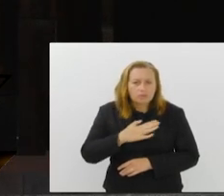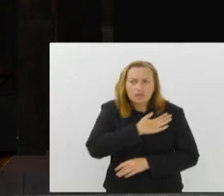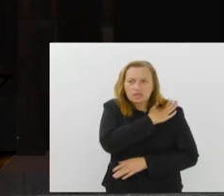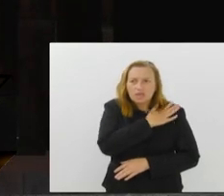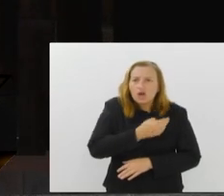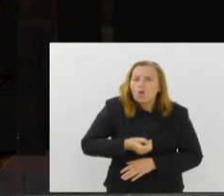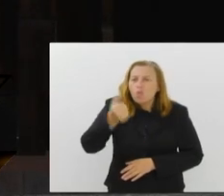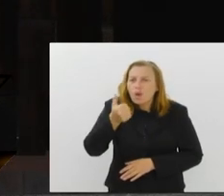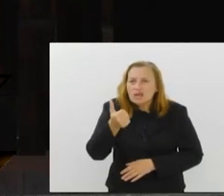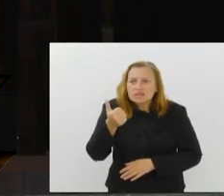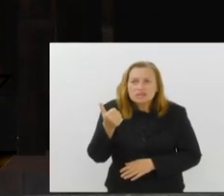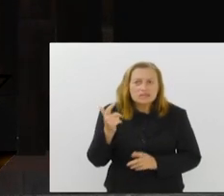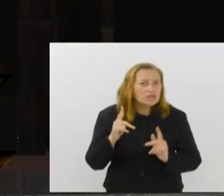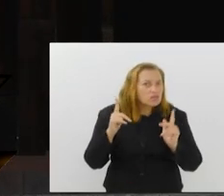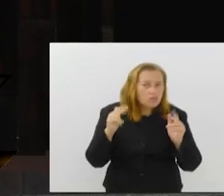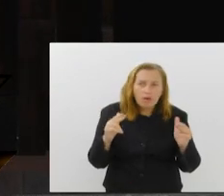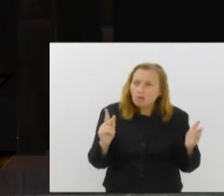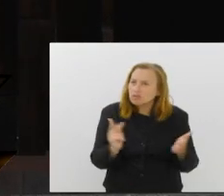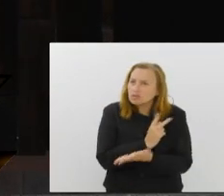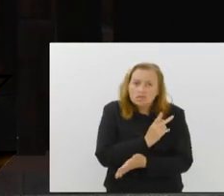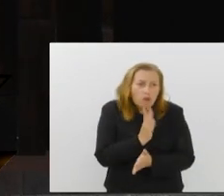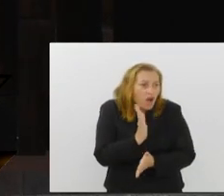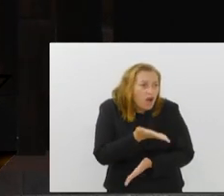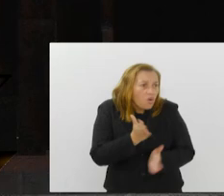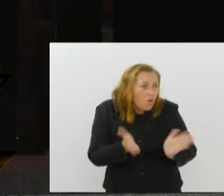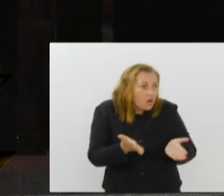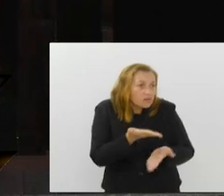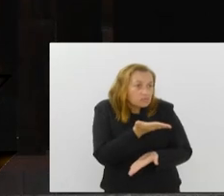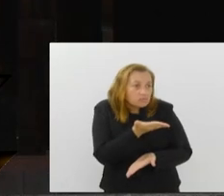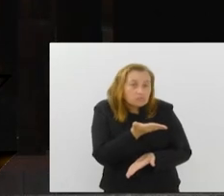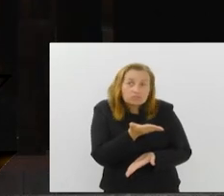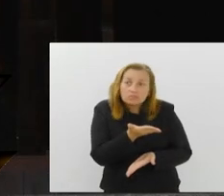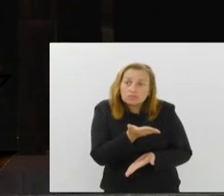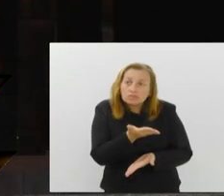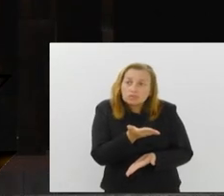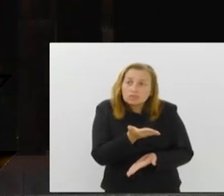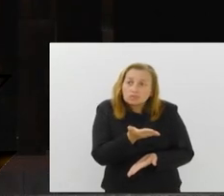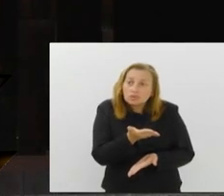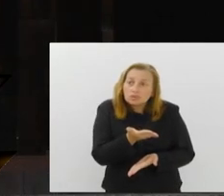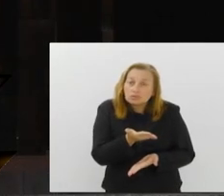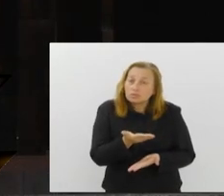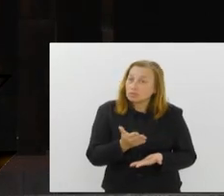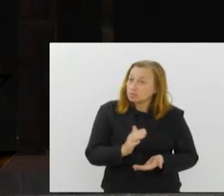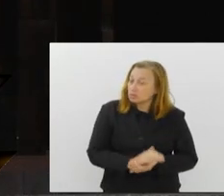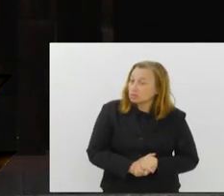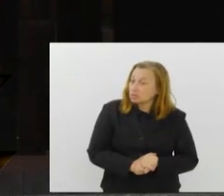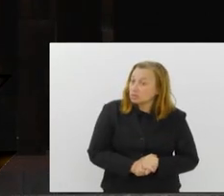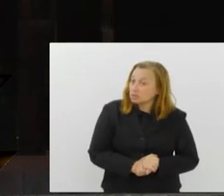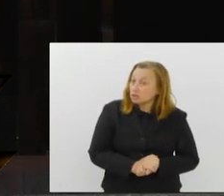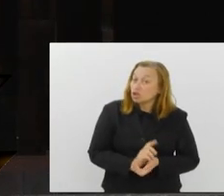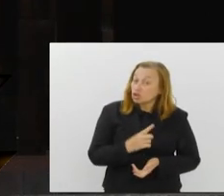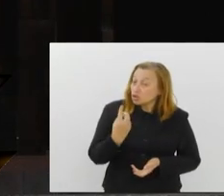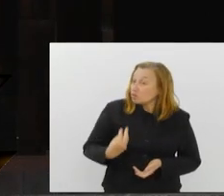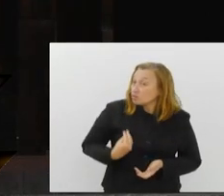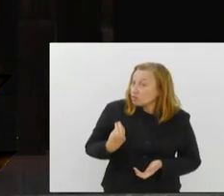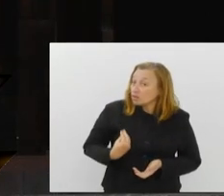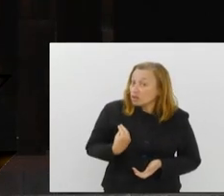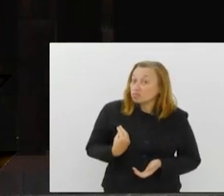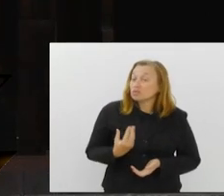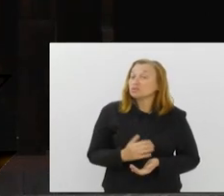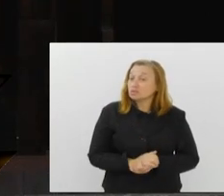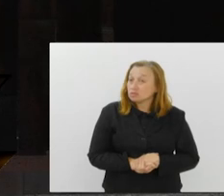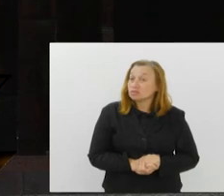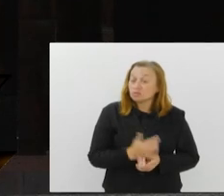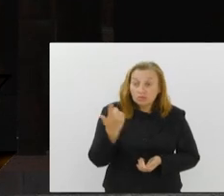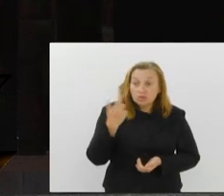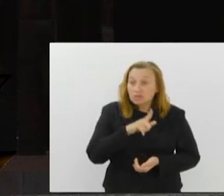à mesma situação agora e o seguinte e sobrevivemos a isso mas